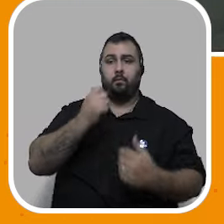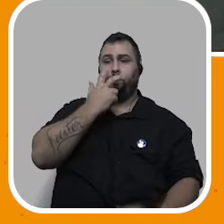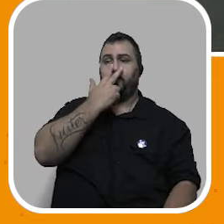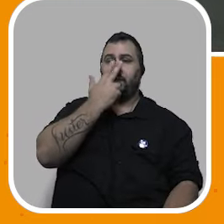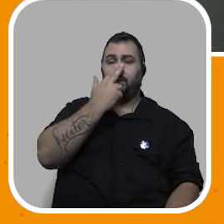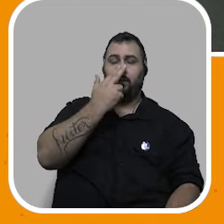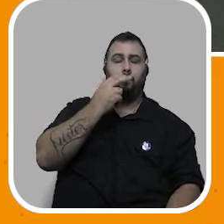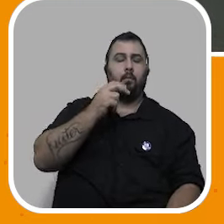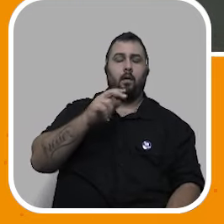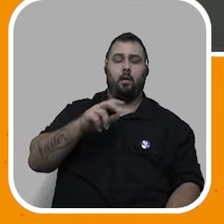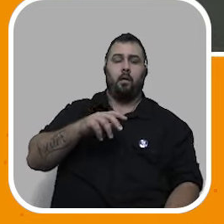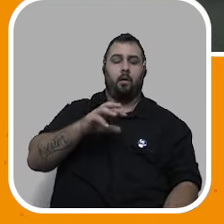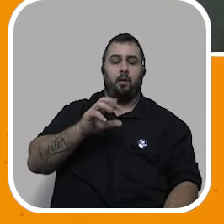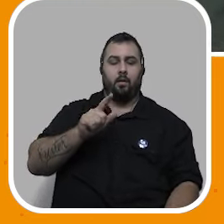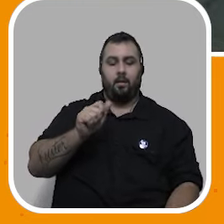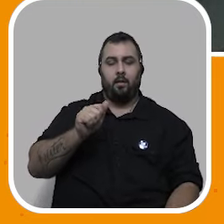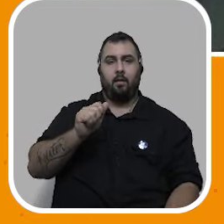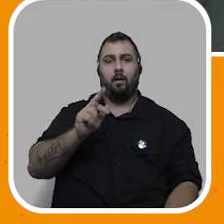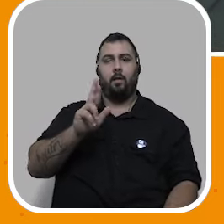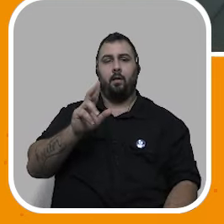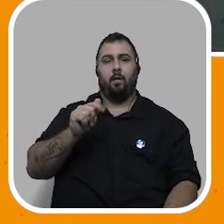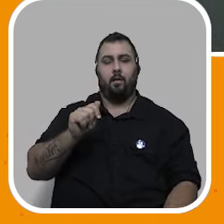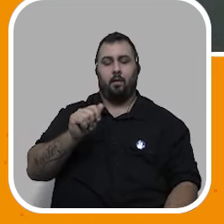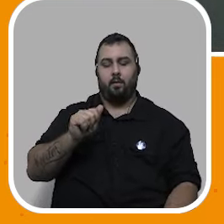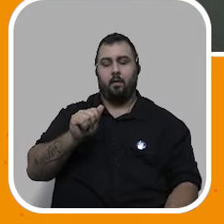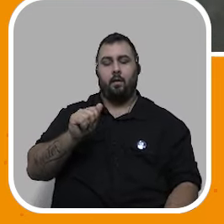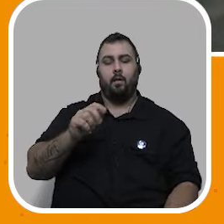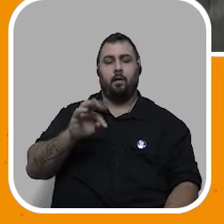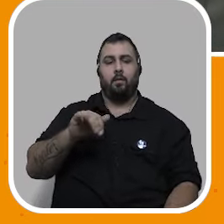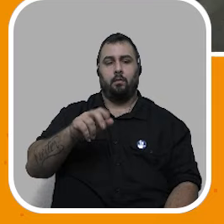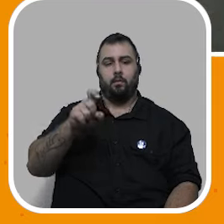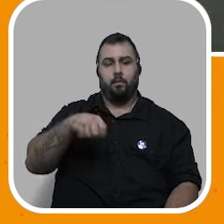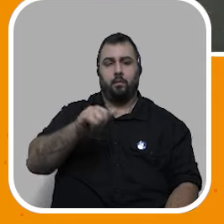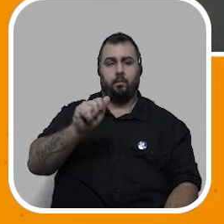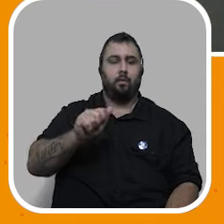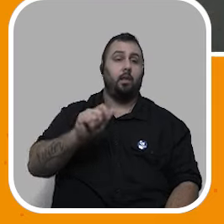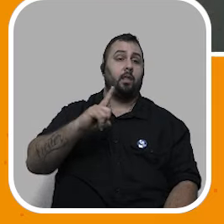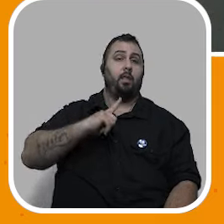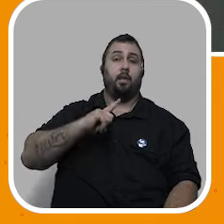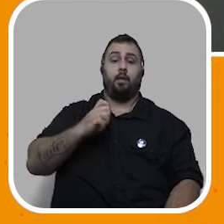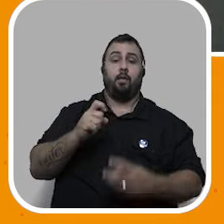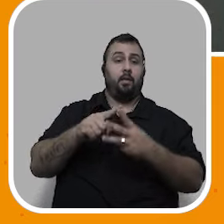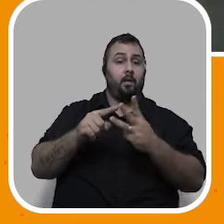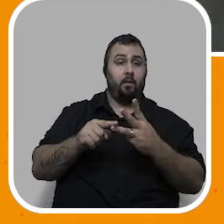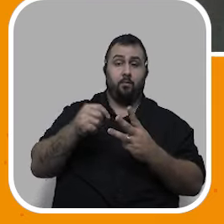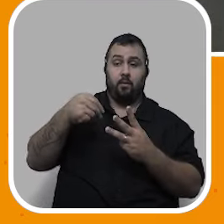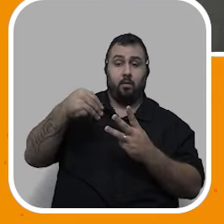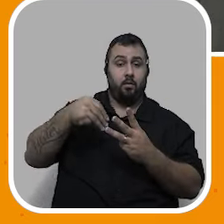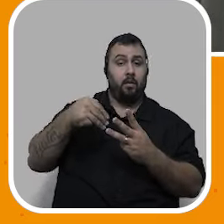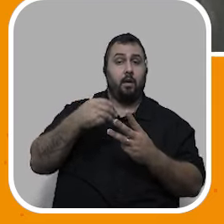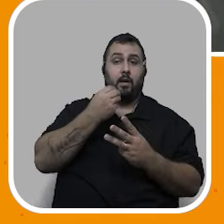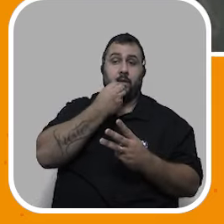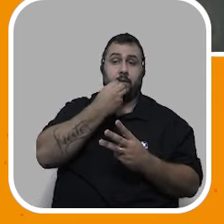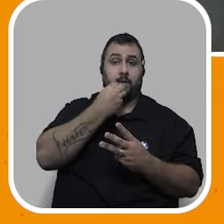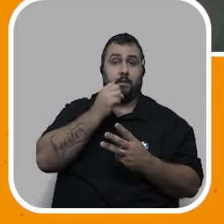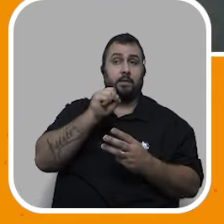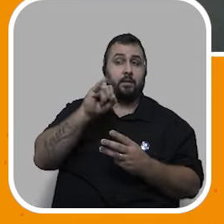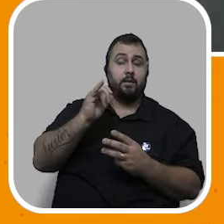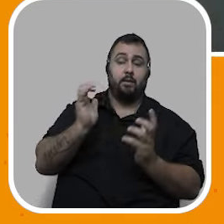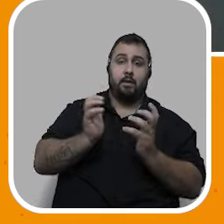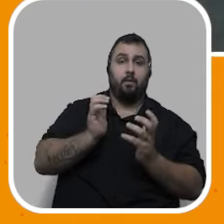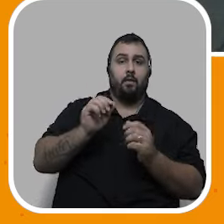uma lagarticha depois se transformou numa serpente bom eu tenho 3 minutos ainda eu queria abrir PR pergunta se alguém quiser fazer